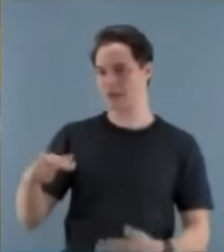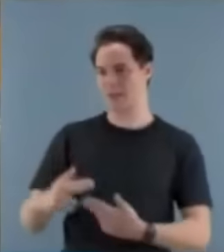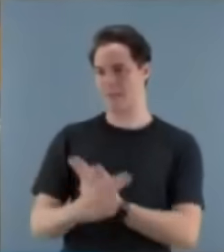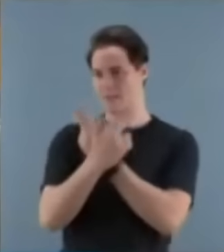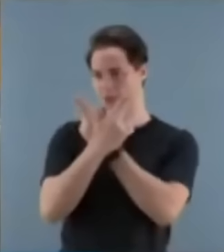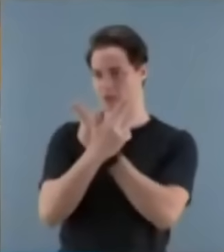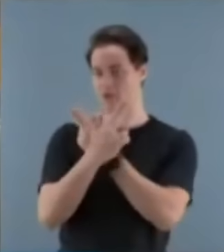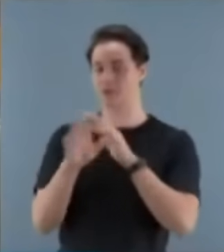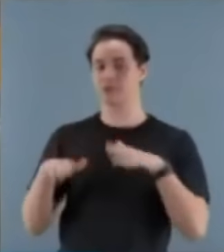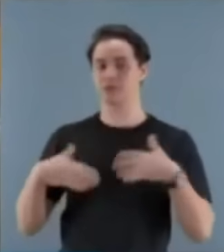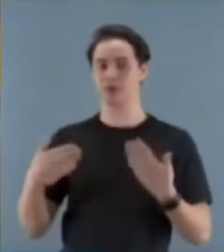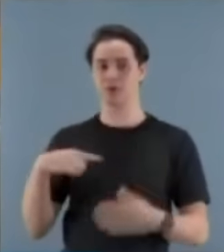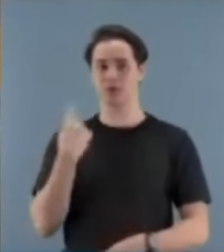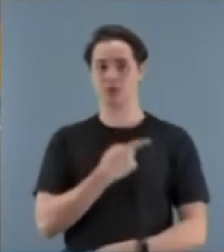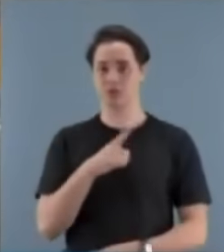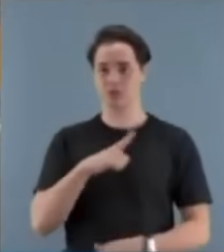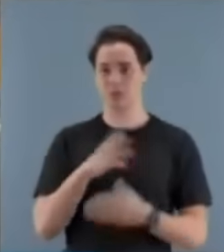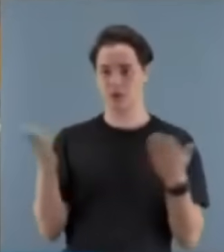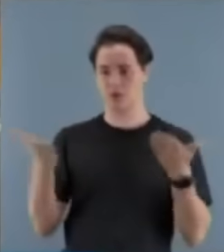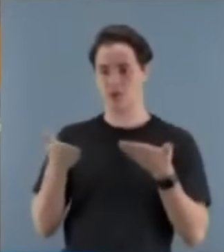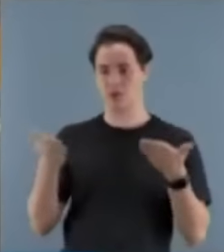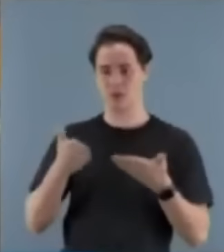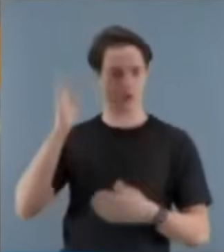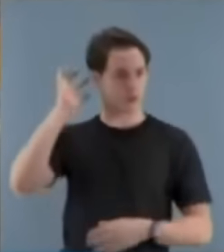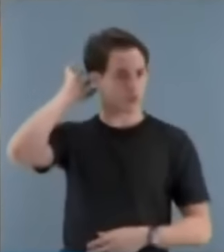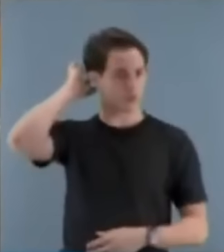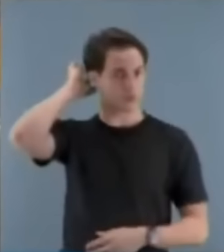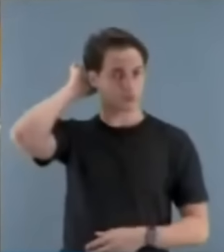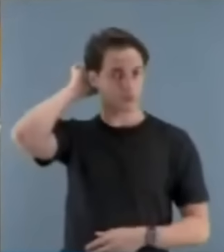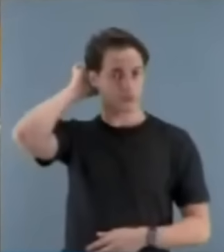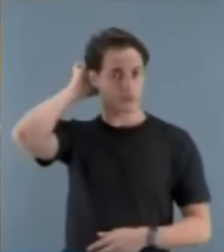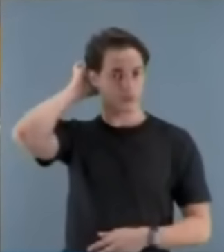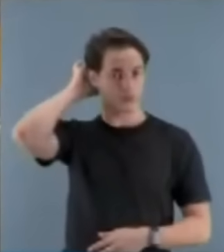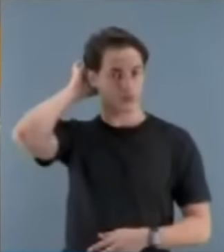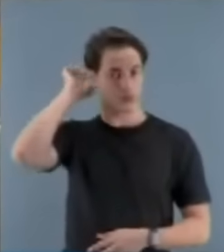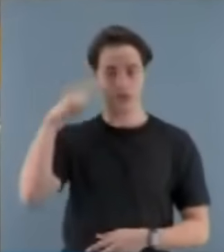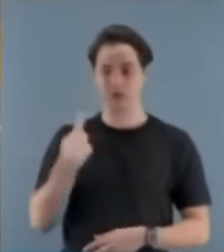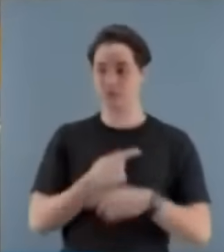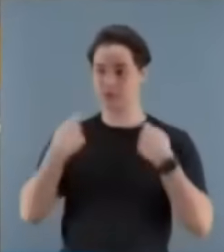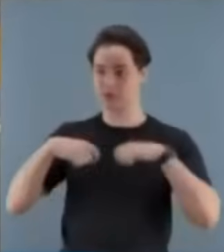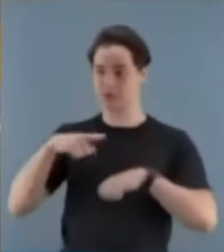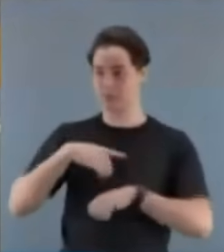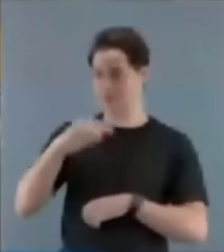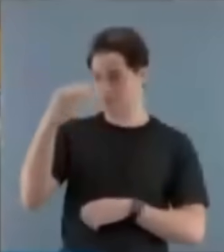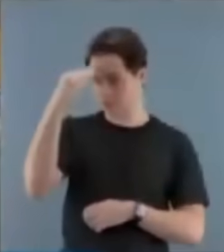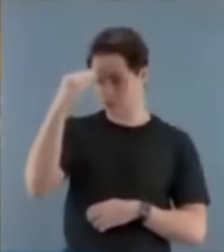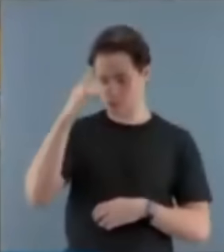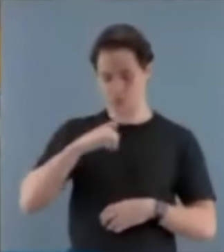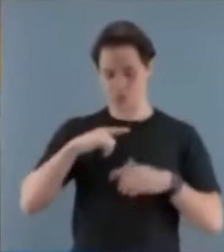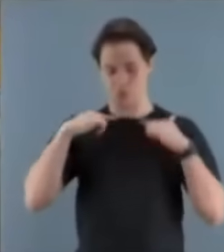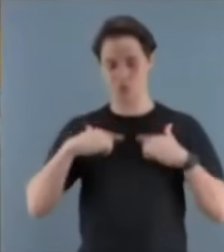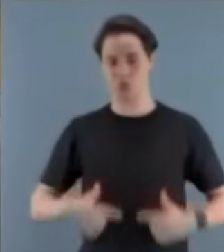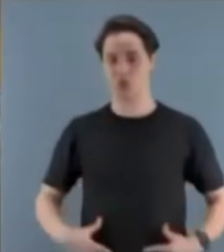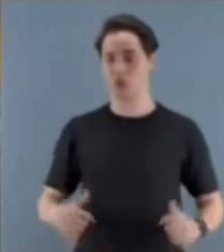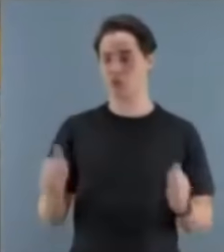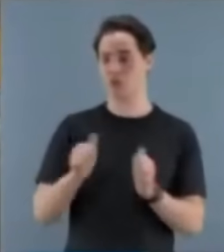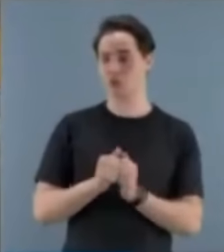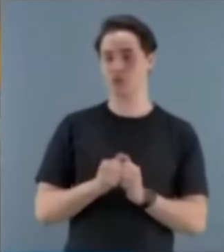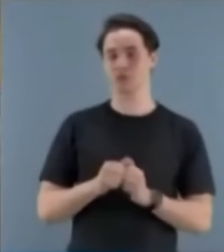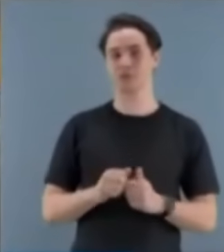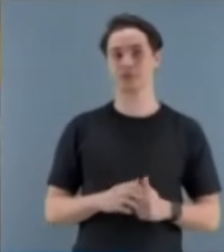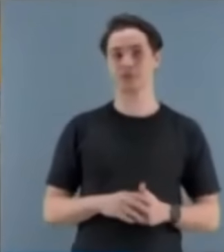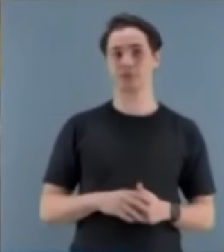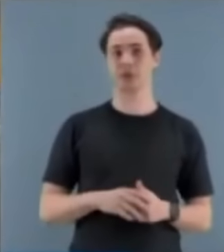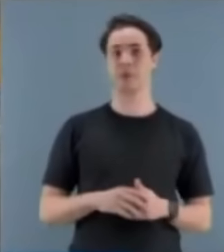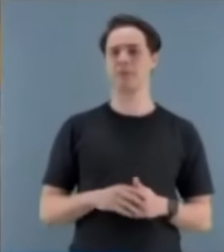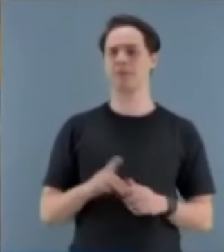temos. É isso que nós temos que ter na mente quando nós temos um comportamento e exercemos esse munus público.